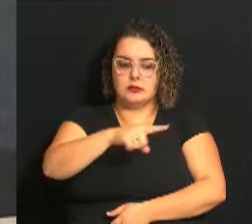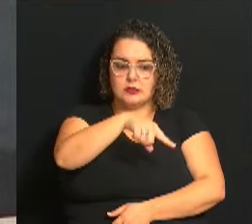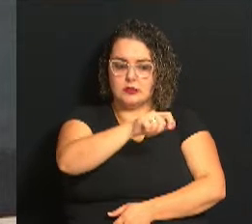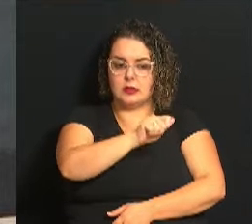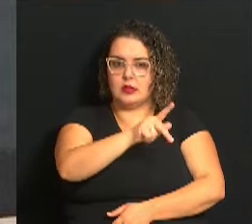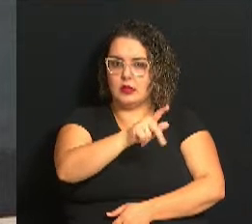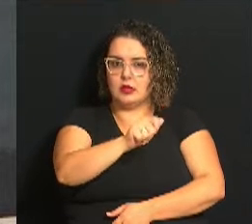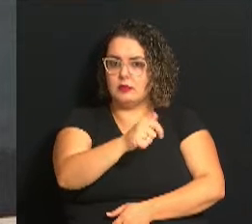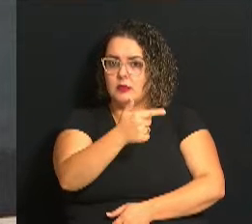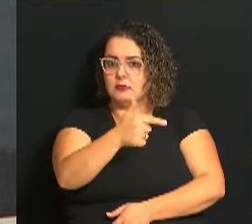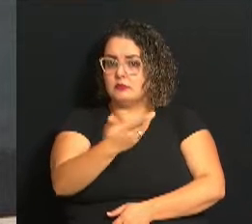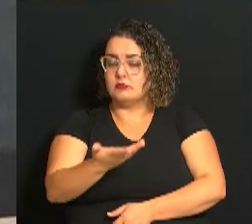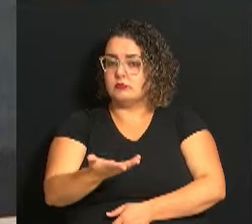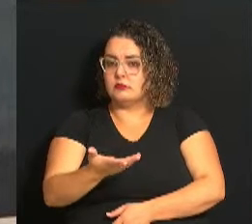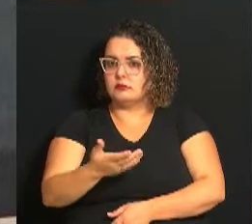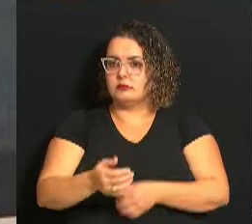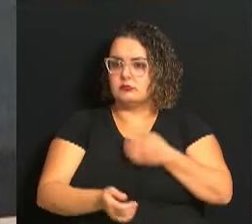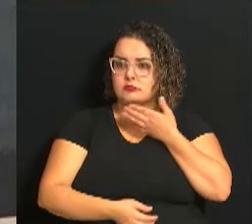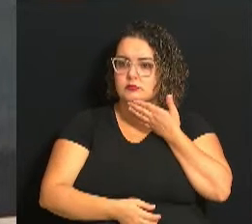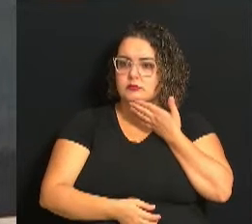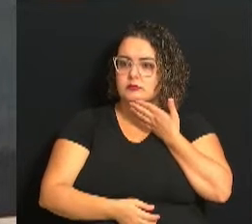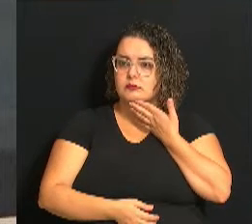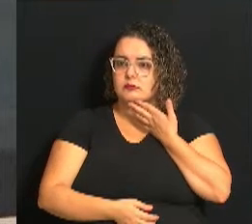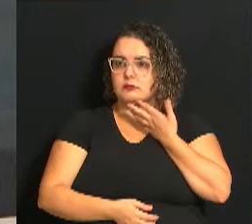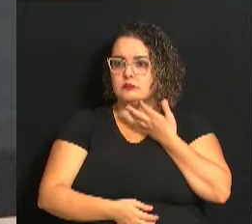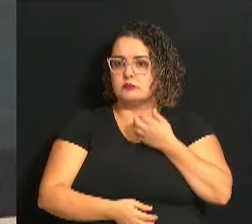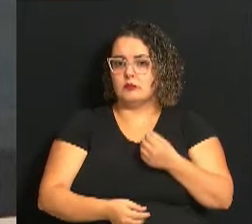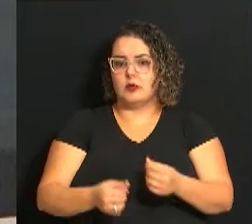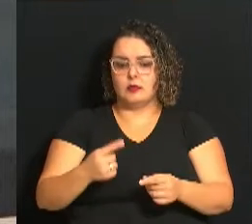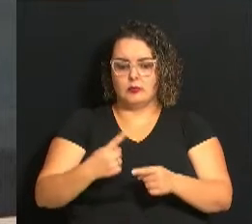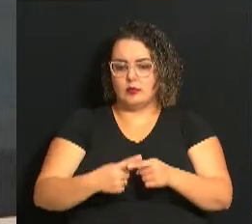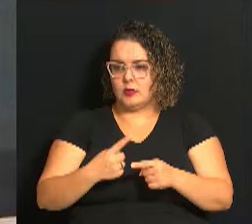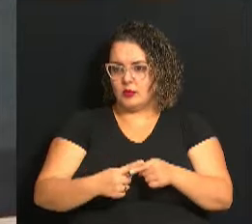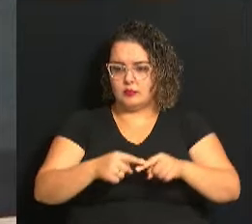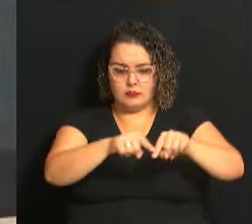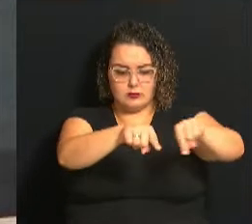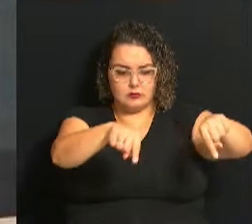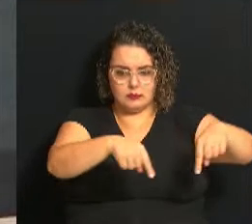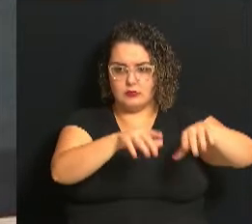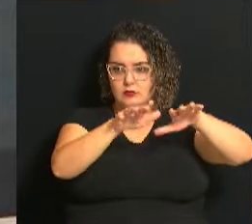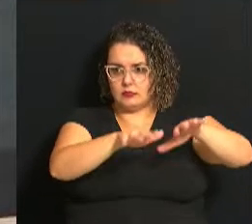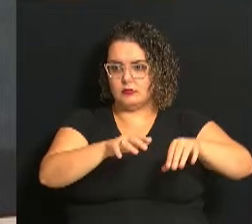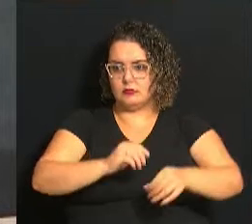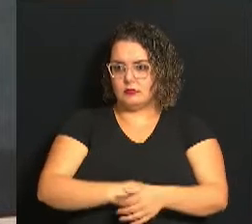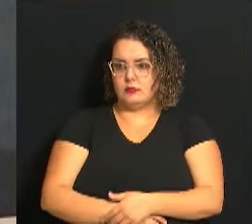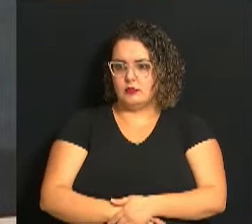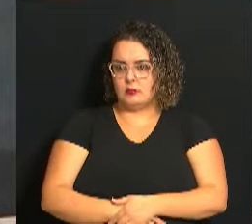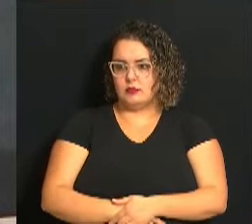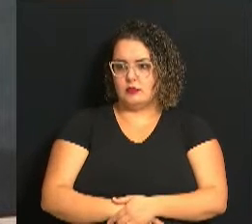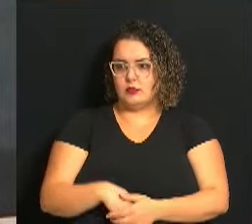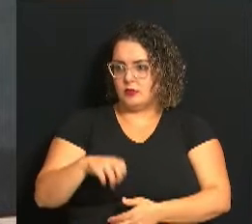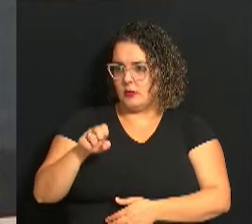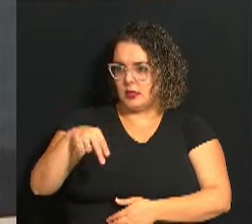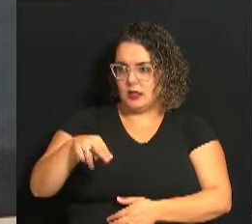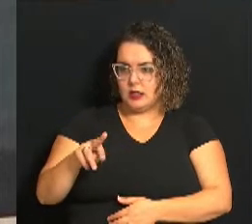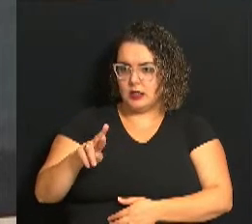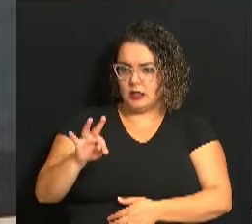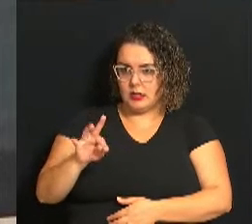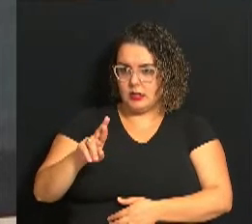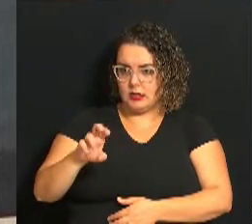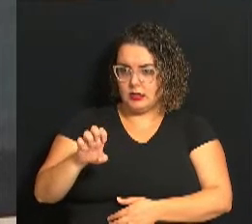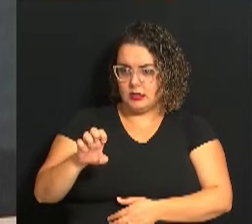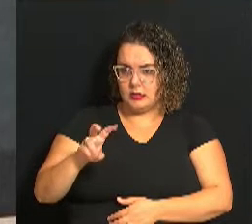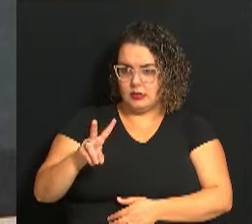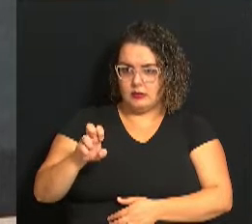Porque os condomínios já instaurados lá, você falou do Entre Verdes, mas tem o Santa Helene,